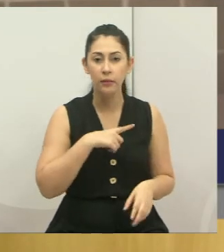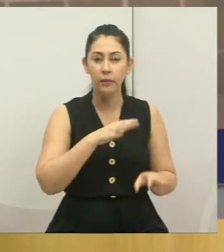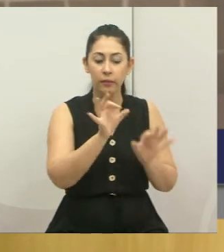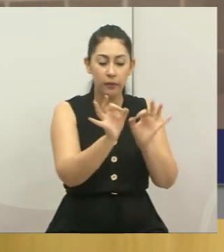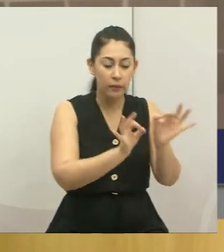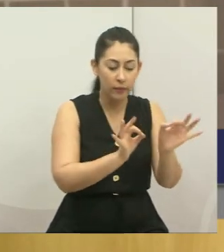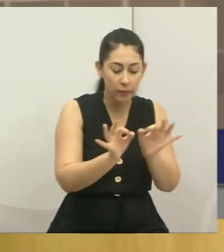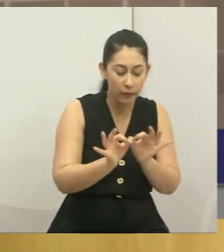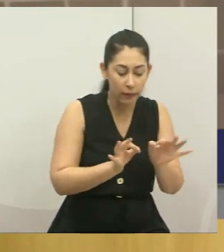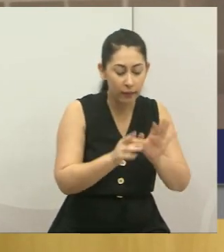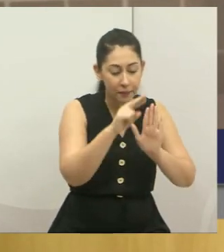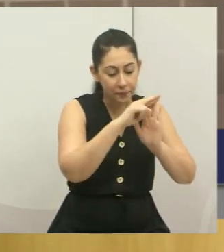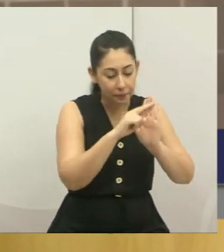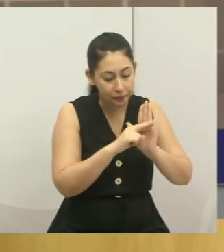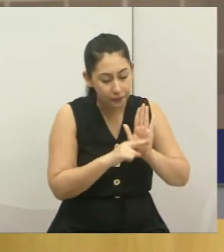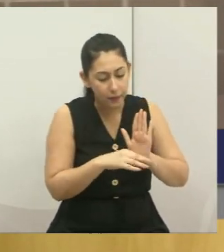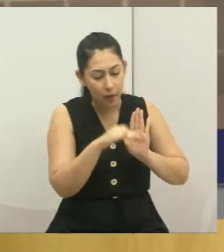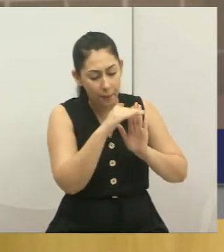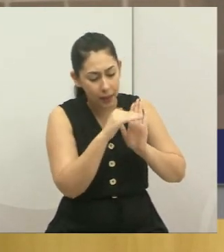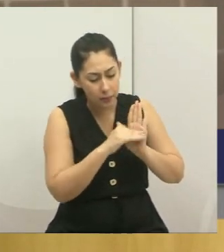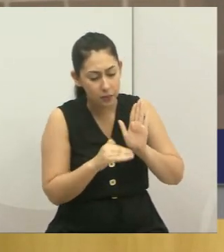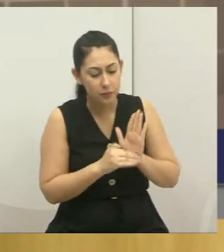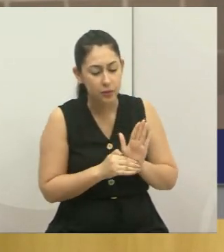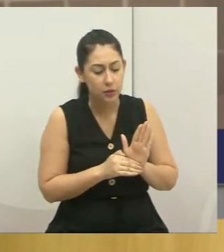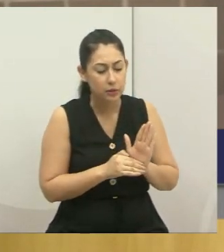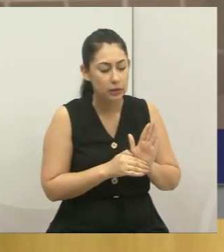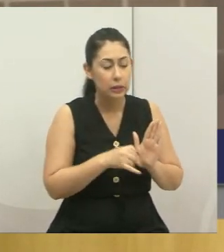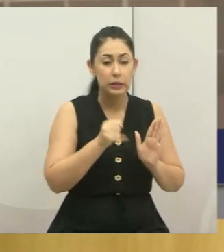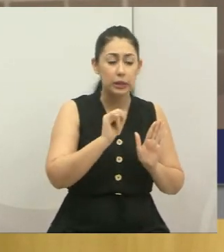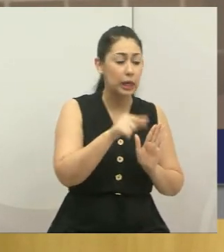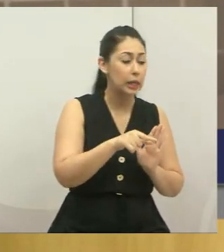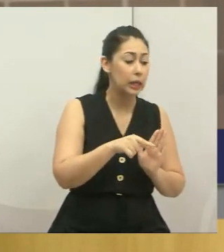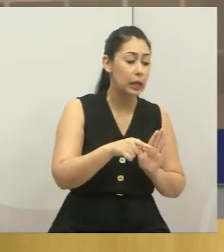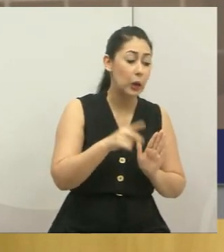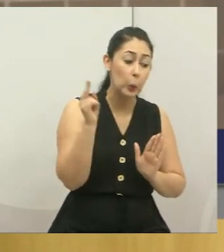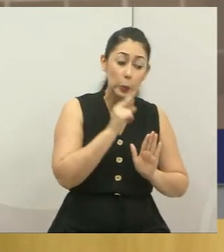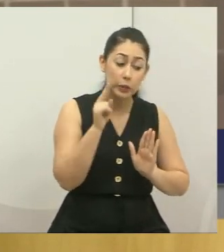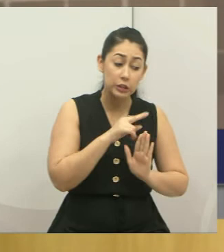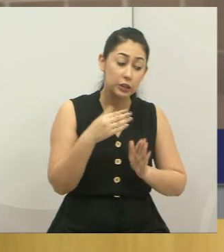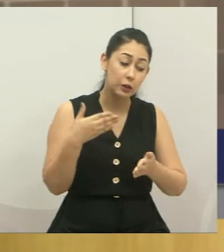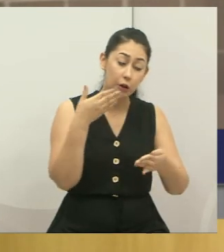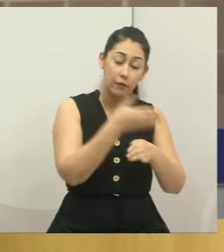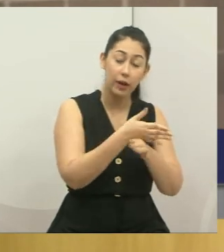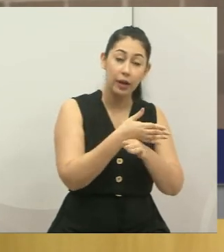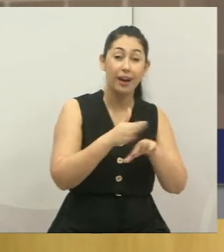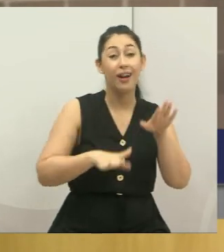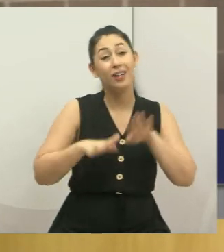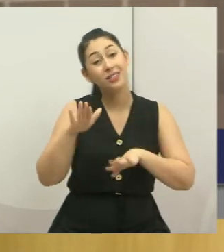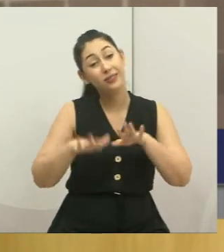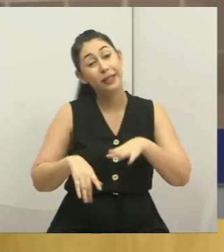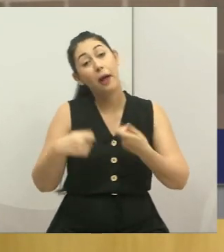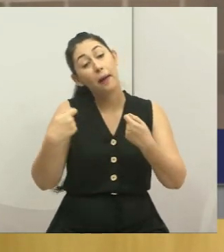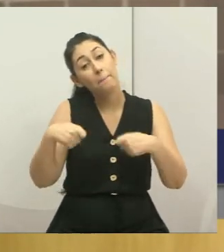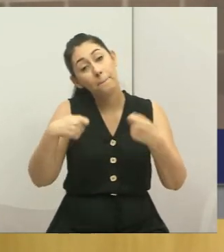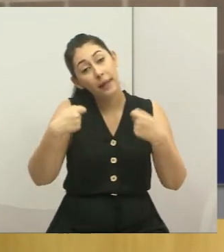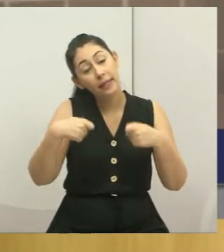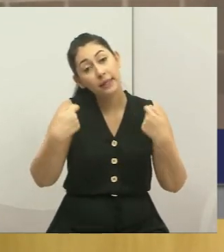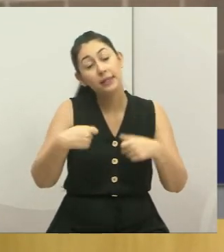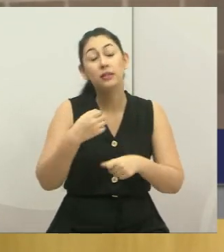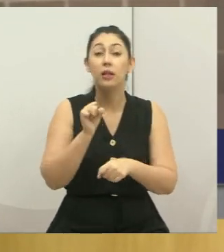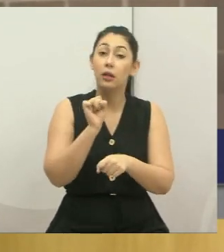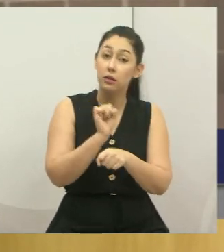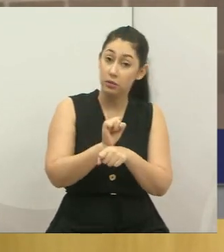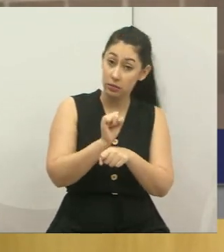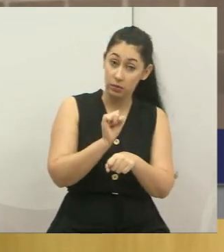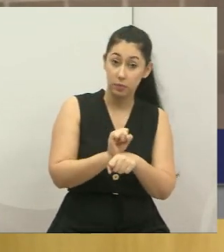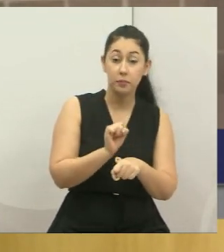fazendo-se aí uma priorização daqueles que são mais urgentes e, por vezes, é possível que você tenha algum atendimento